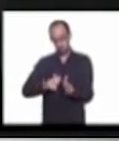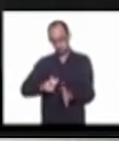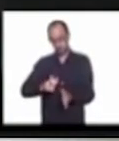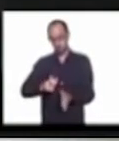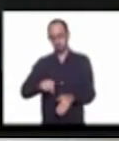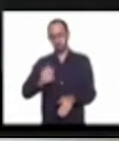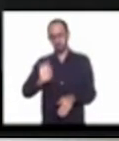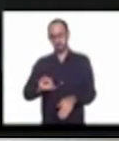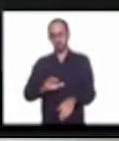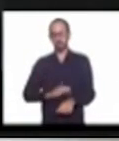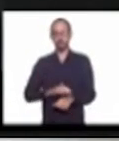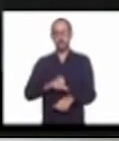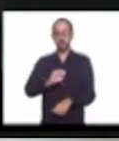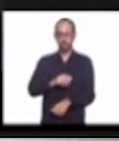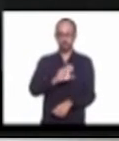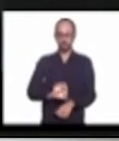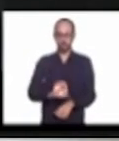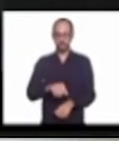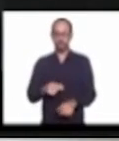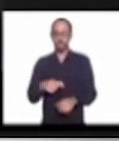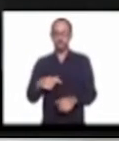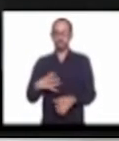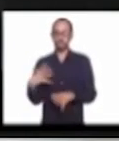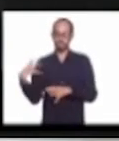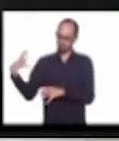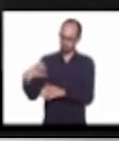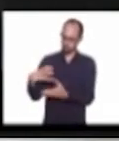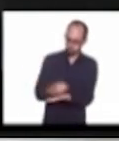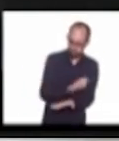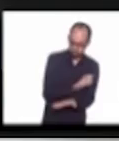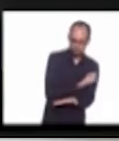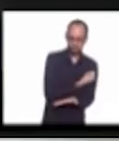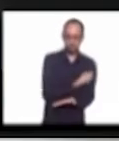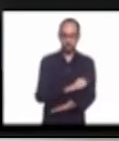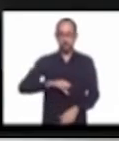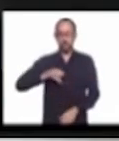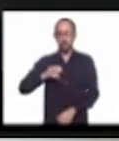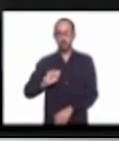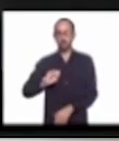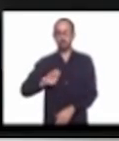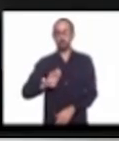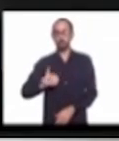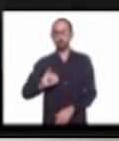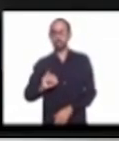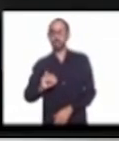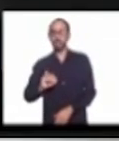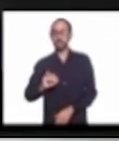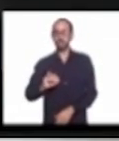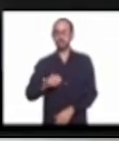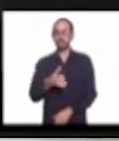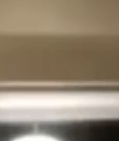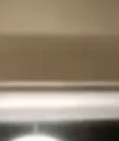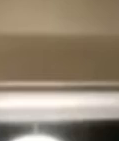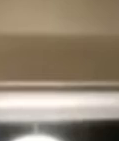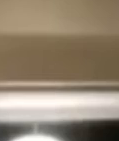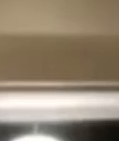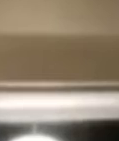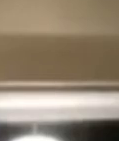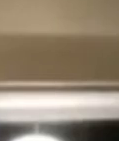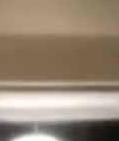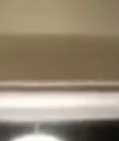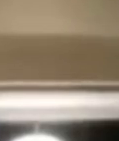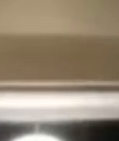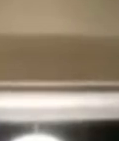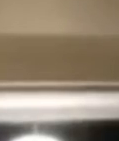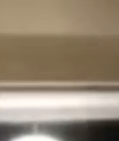este ano de ICMS, 8 bilhões e 600 milhões de reais. A deputada